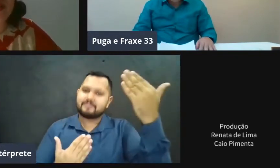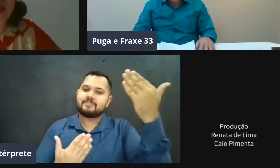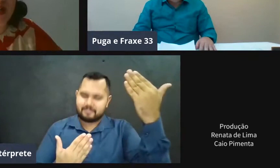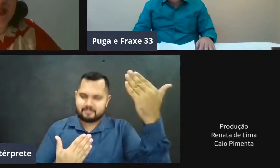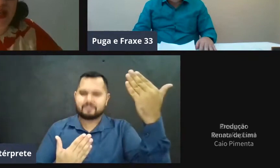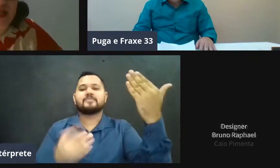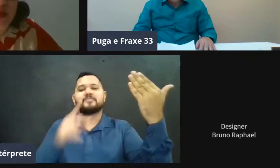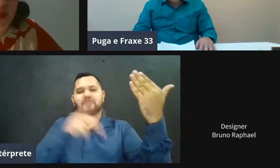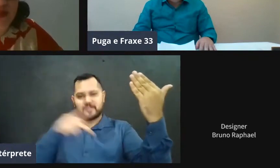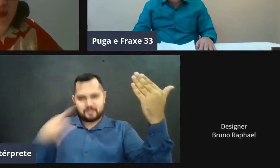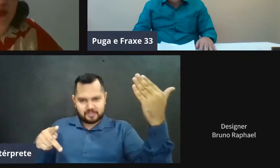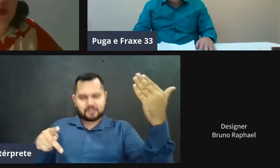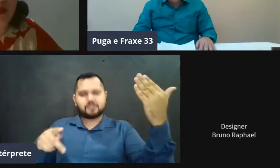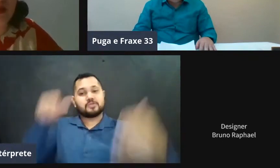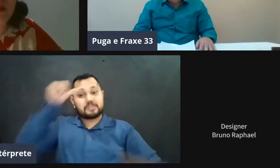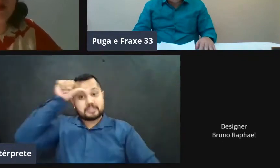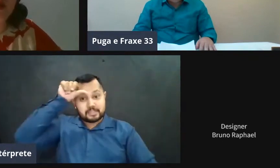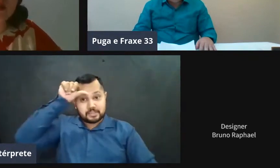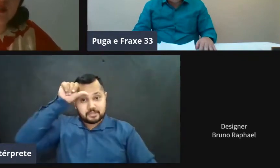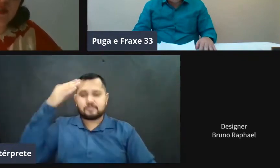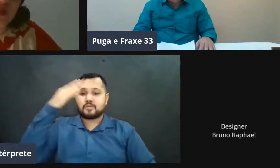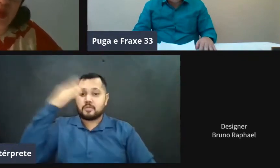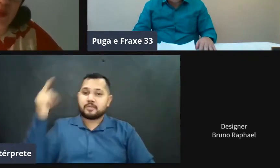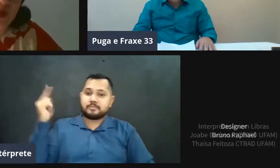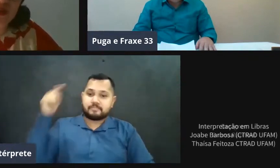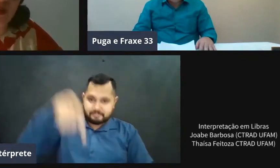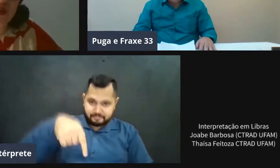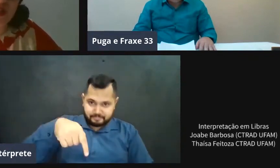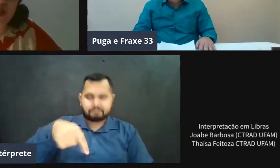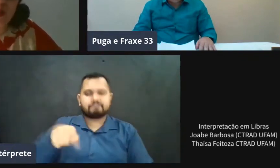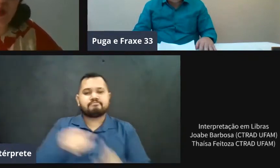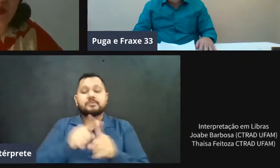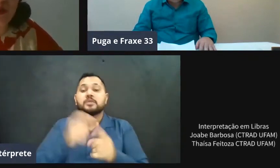Purga. A gente agradece sua participação e deseja